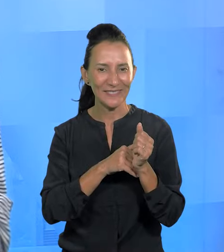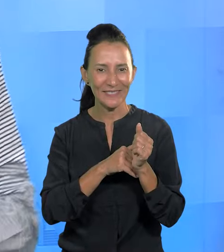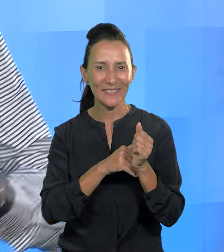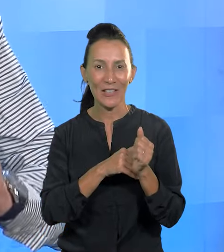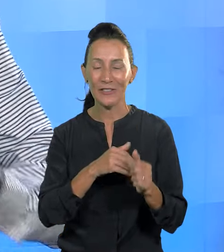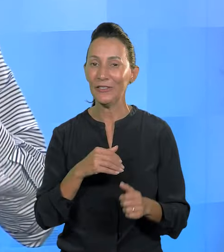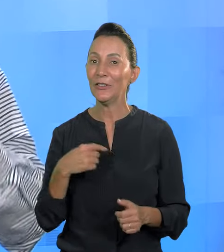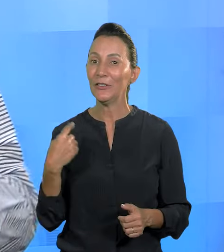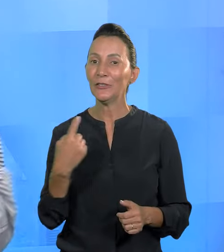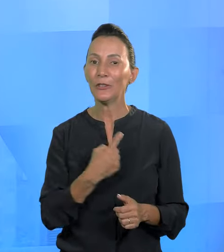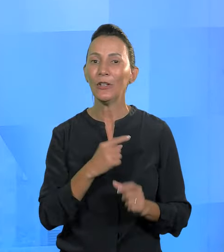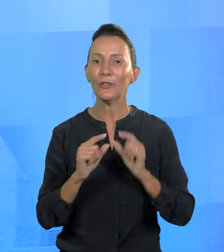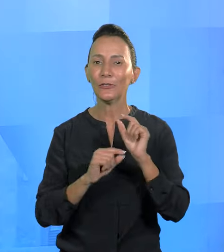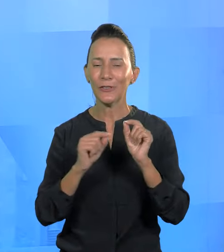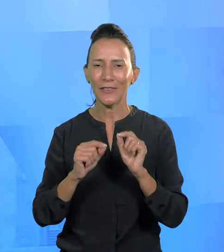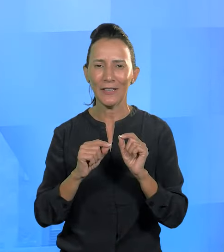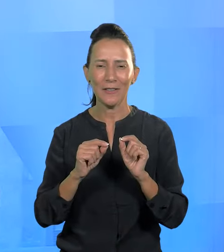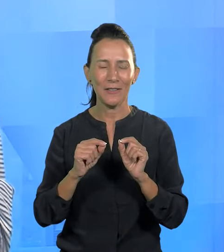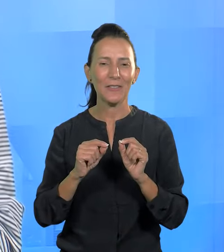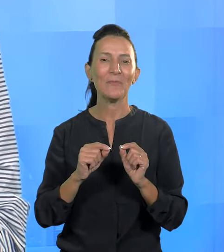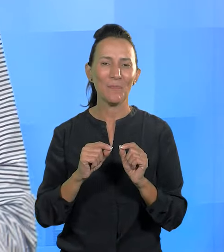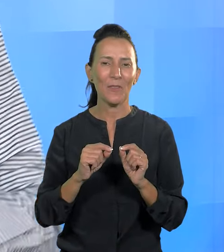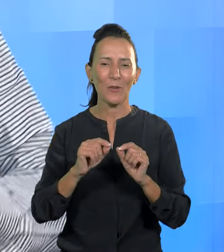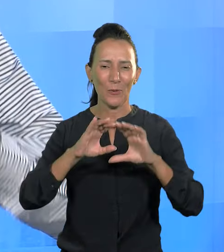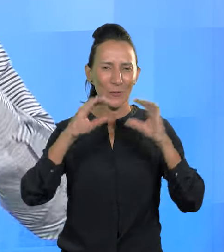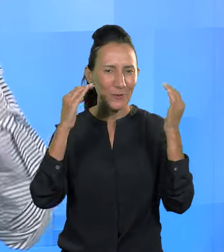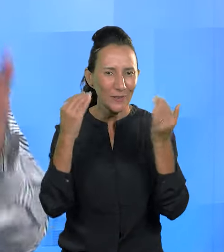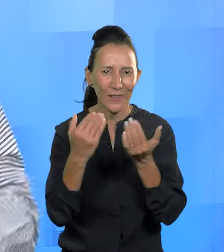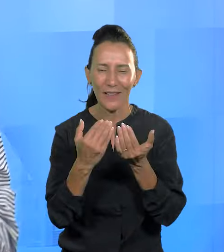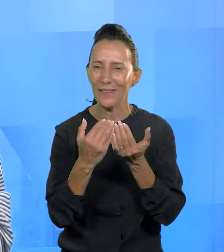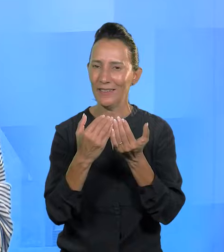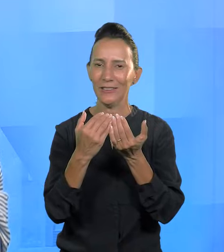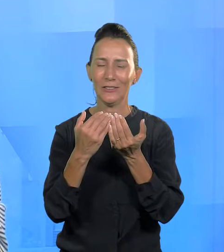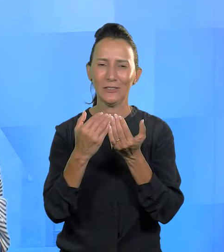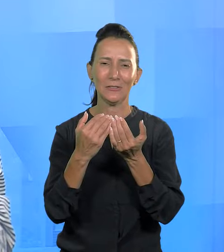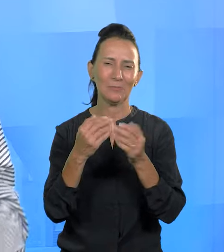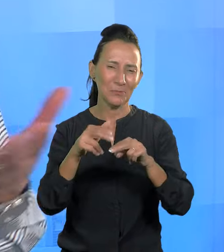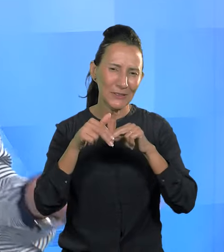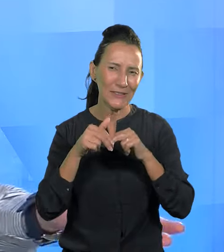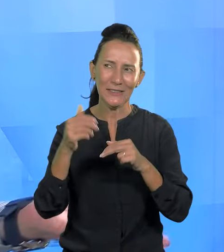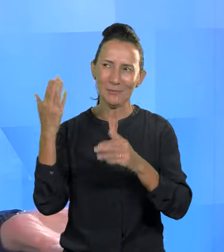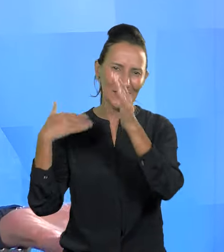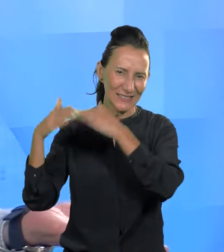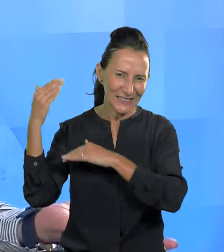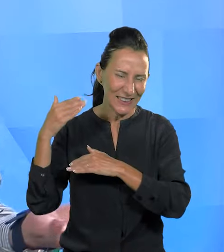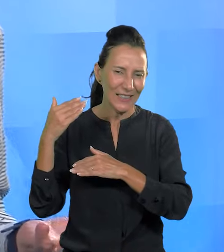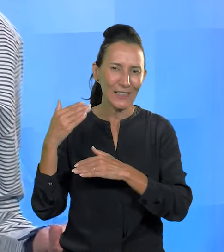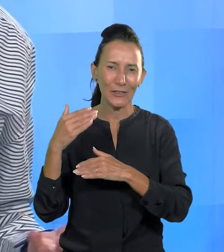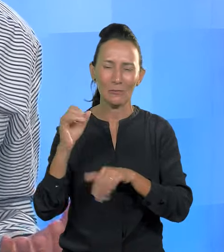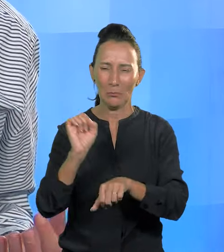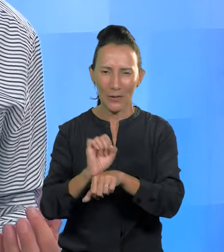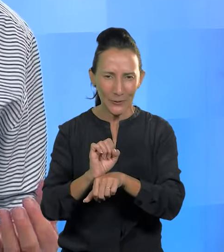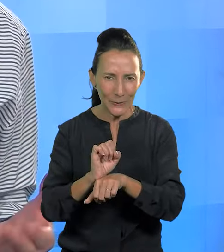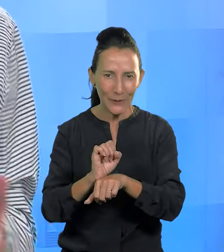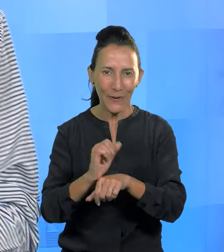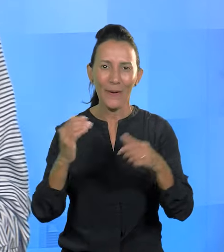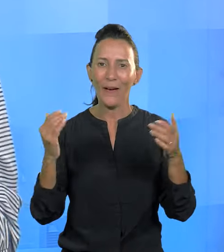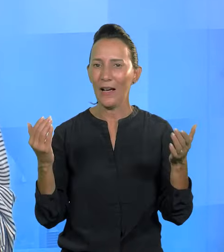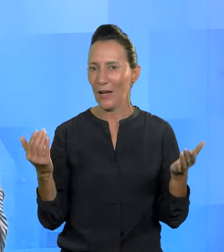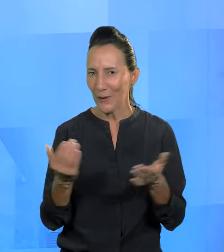Então nós estamos recuperando todos os congressos que por causa da pandemia, esse mal tão